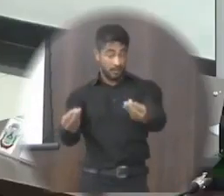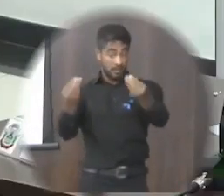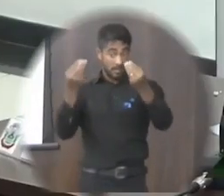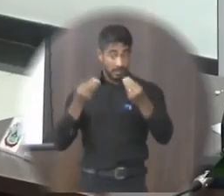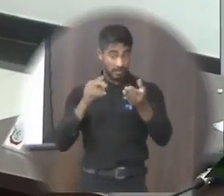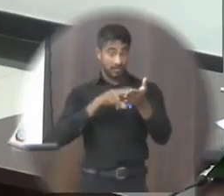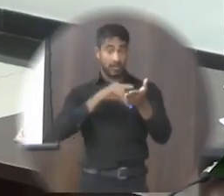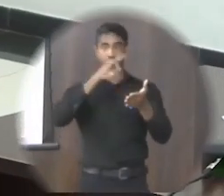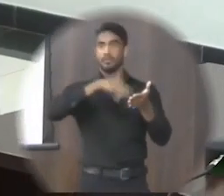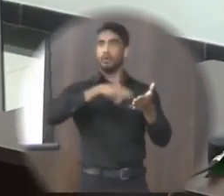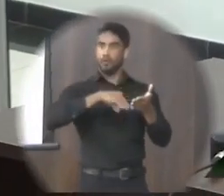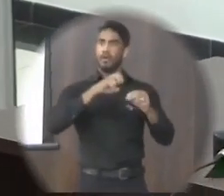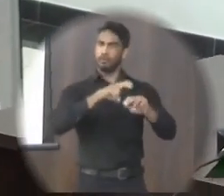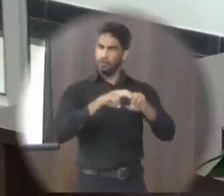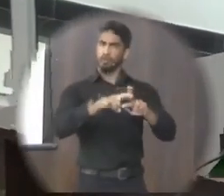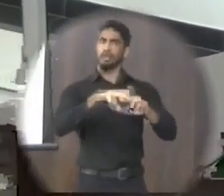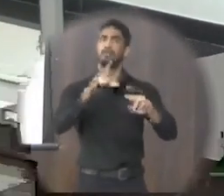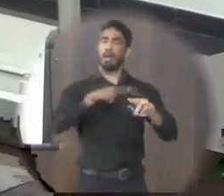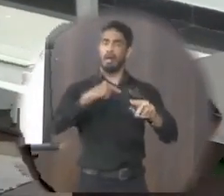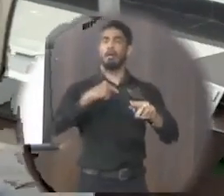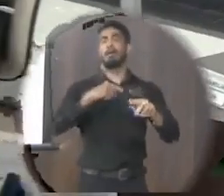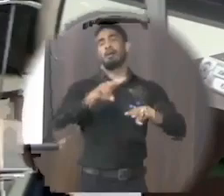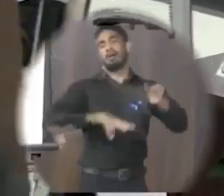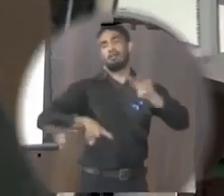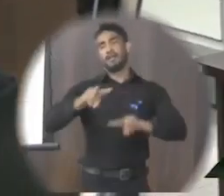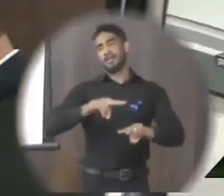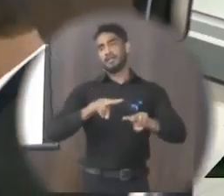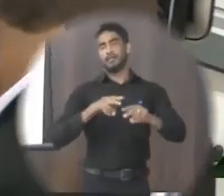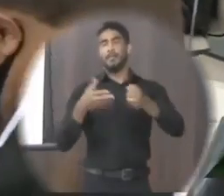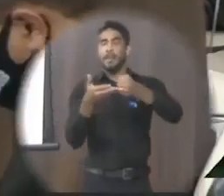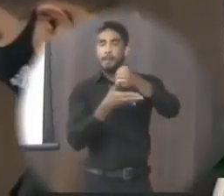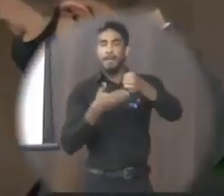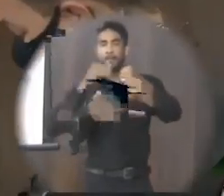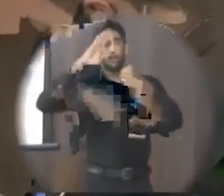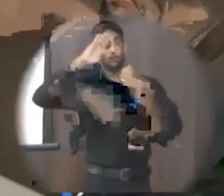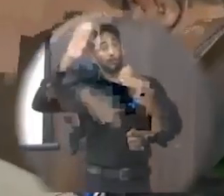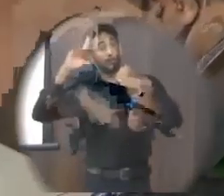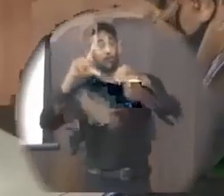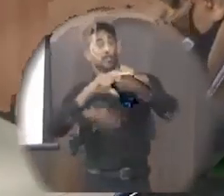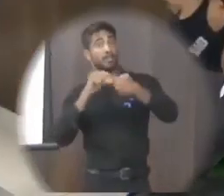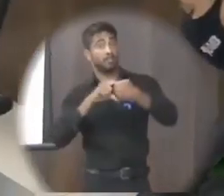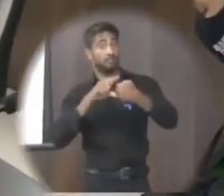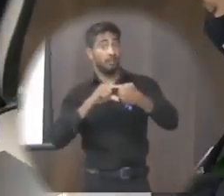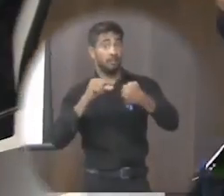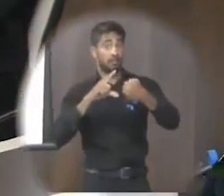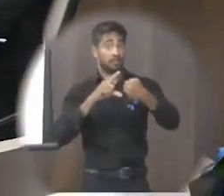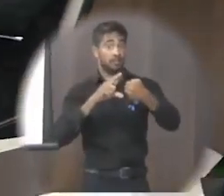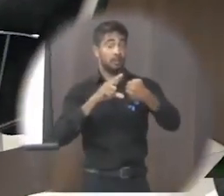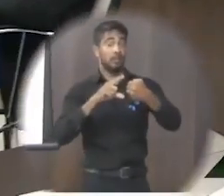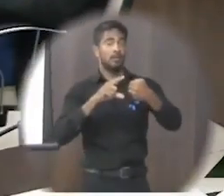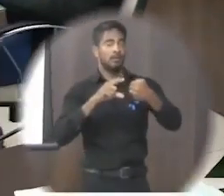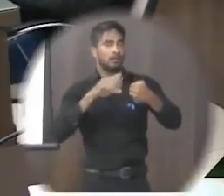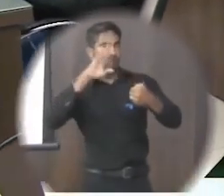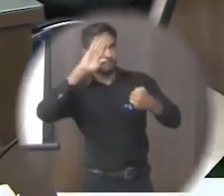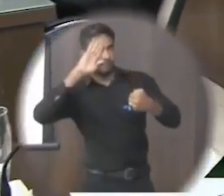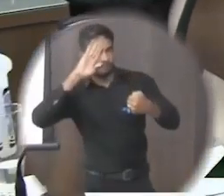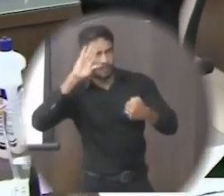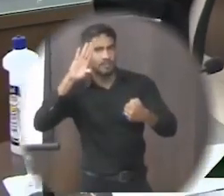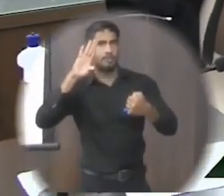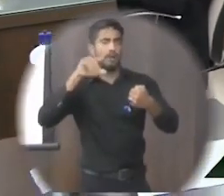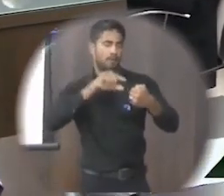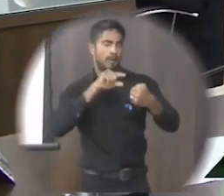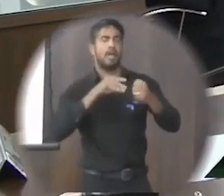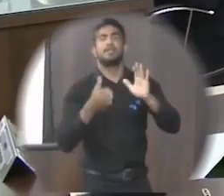matéria, por isso veio a esta comissão para tal finalidade, baseando-se nos princípios do regimento interno desta casa. Fundamentação: a